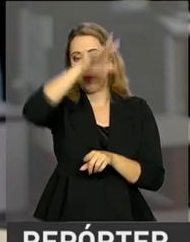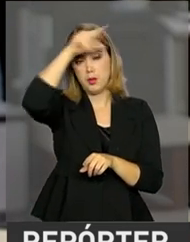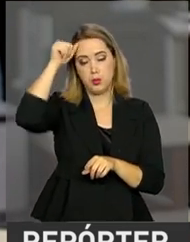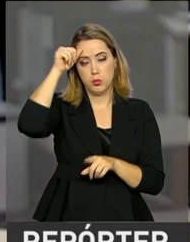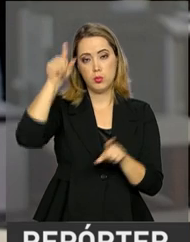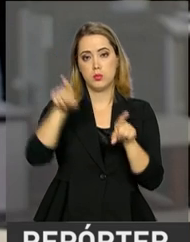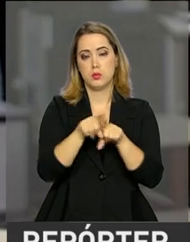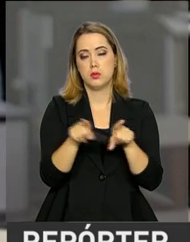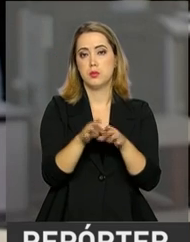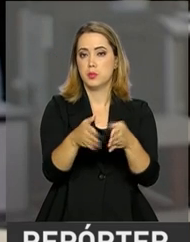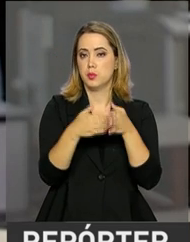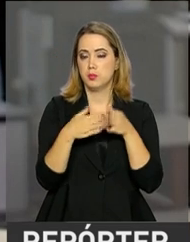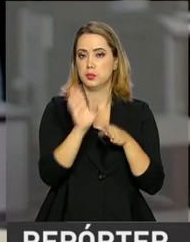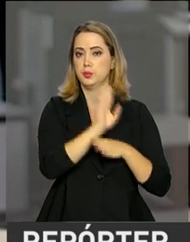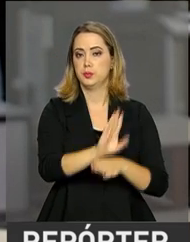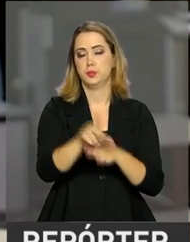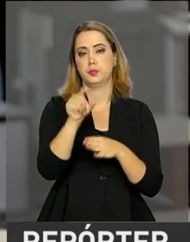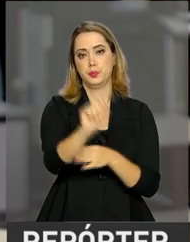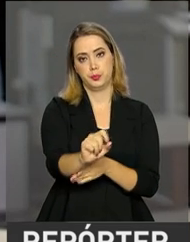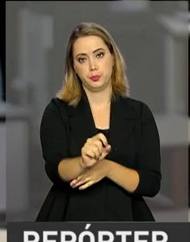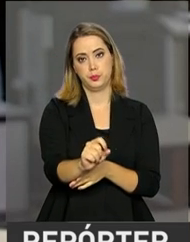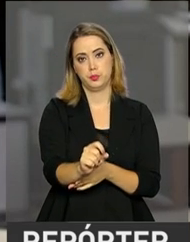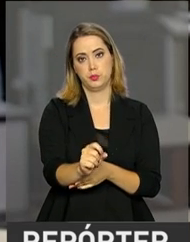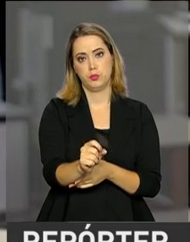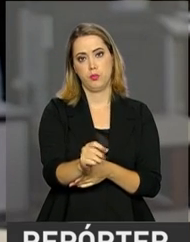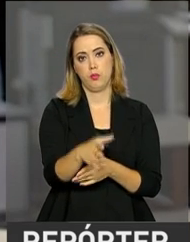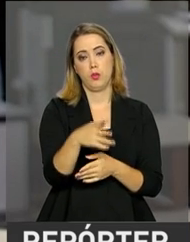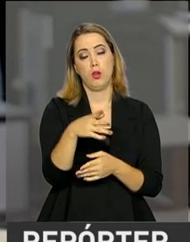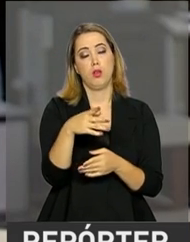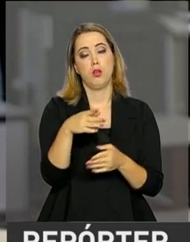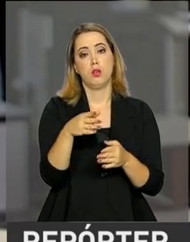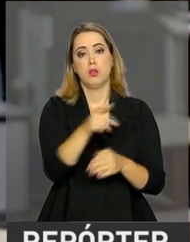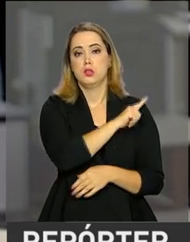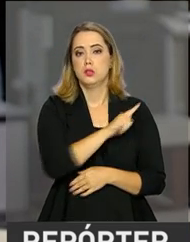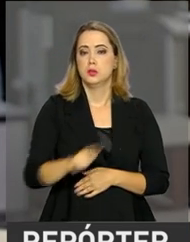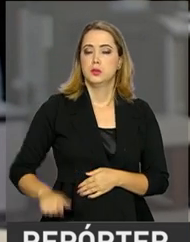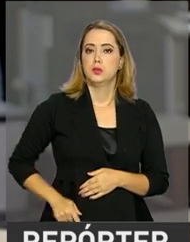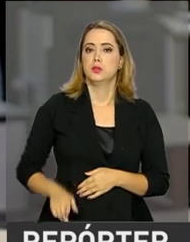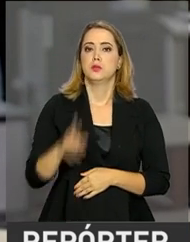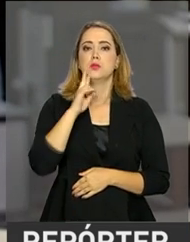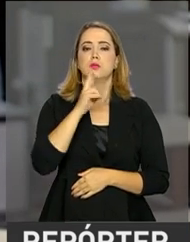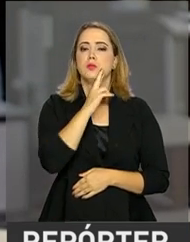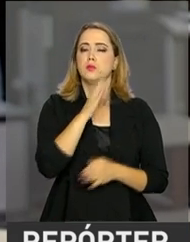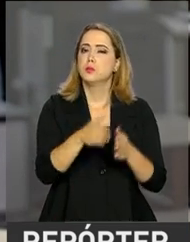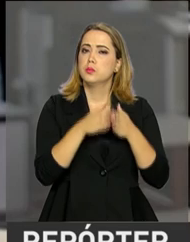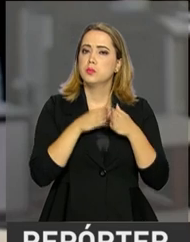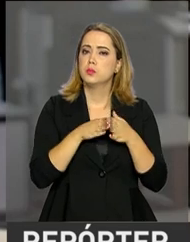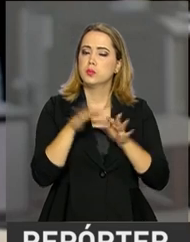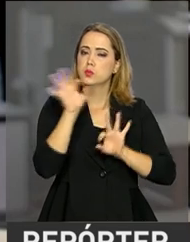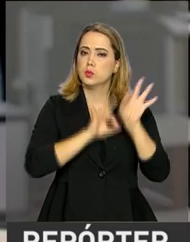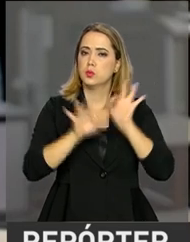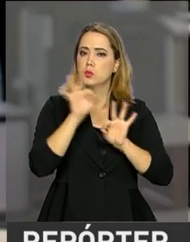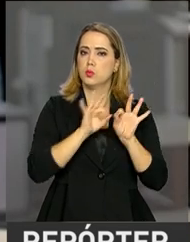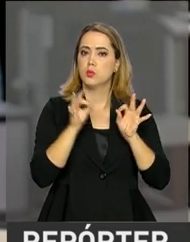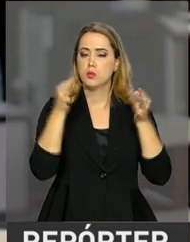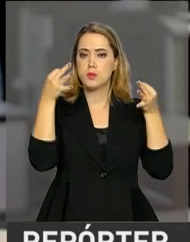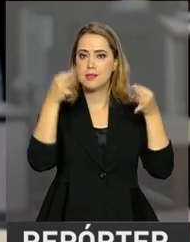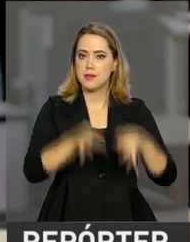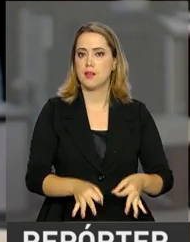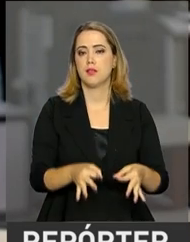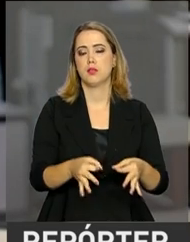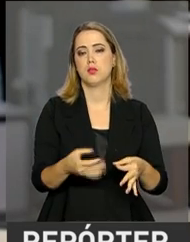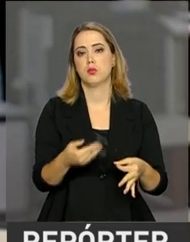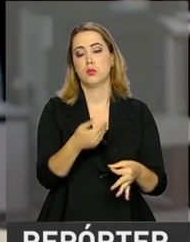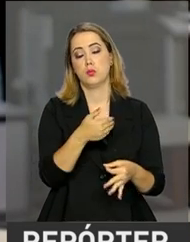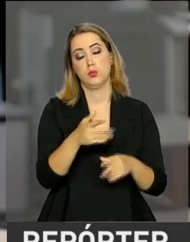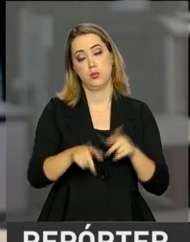pediram ajuda Federal a Governadora de Roraima solicitou o auxílio da força nacional para garantir a ordem pública no estado já os governadores